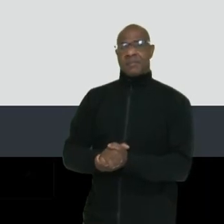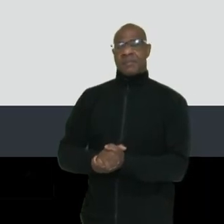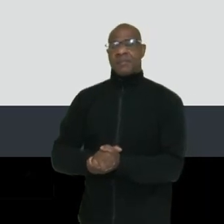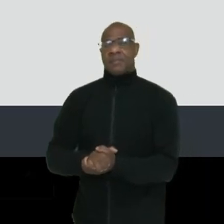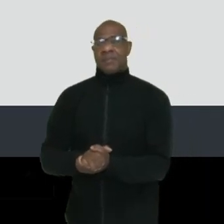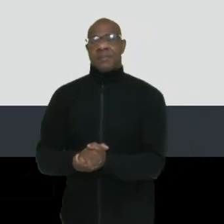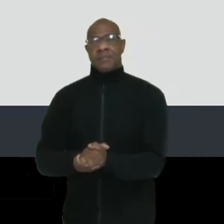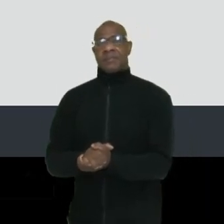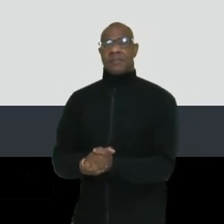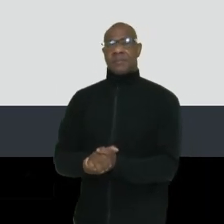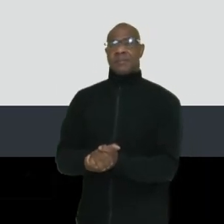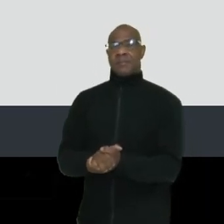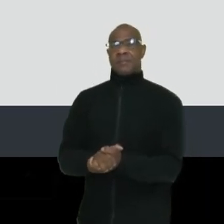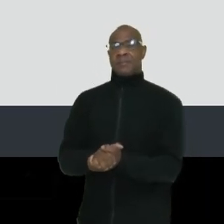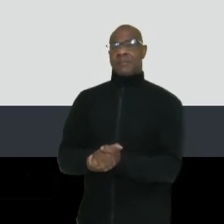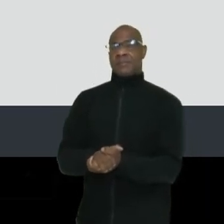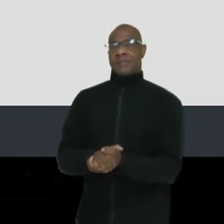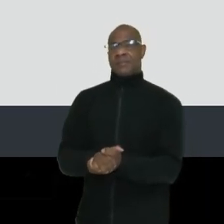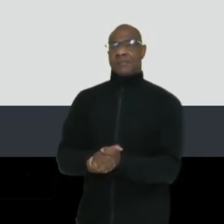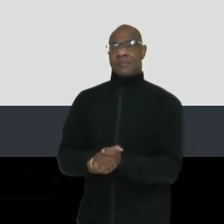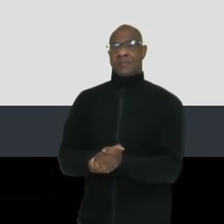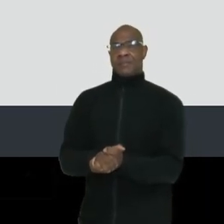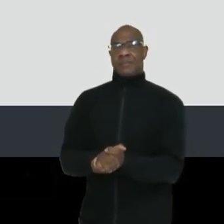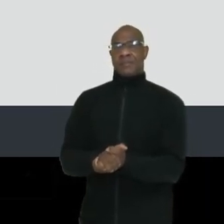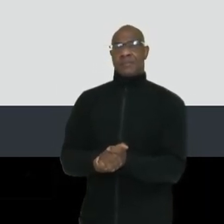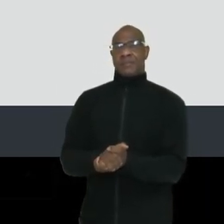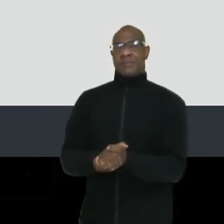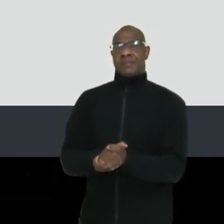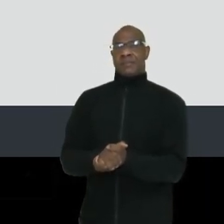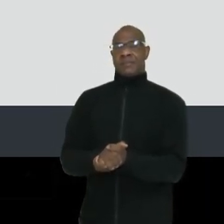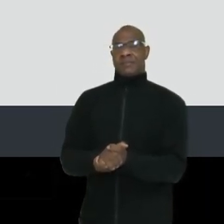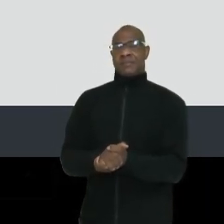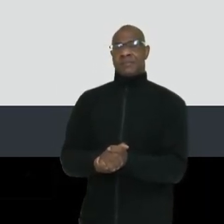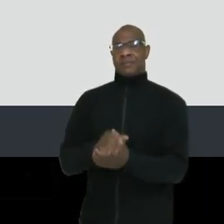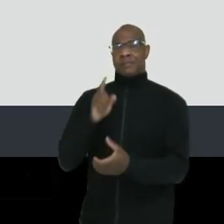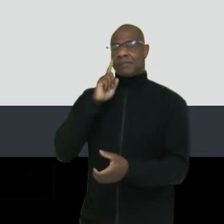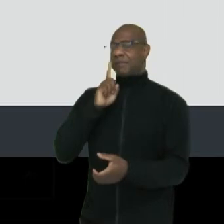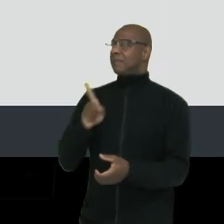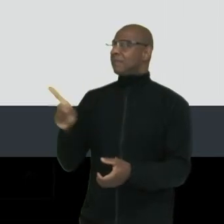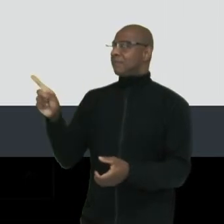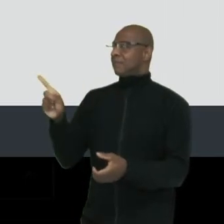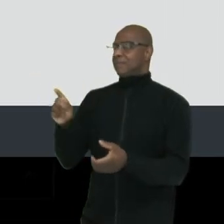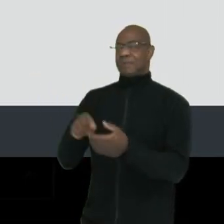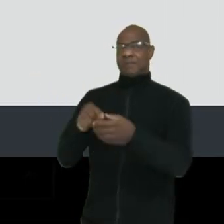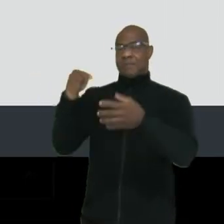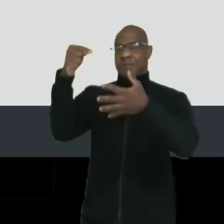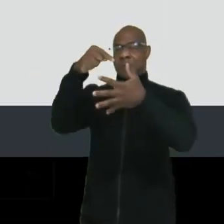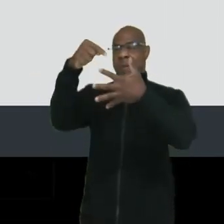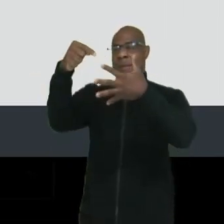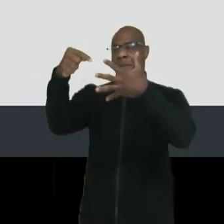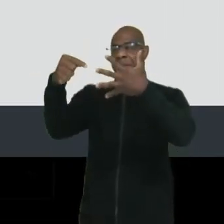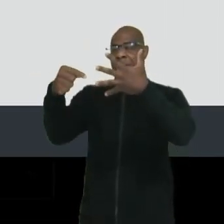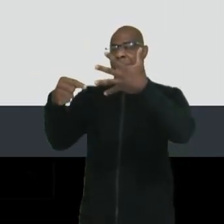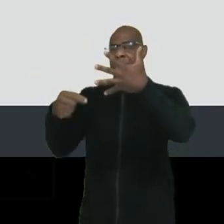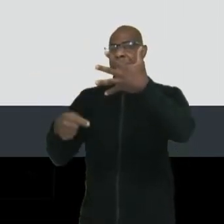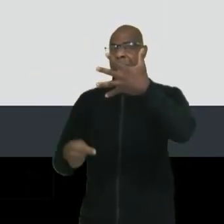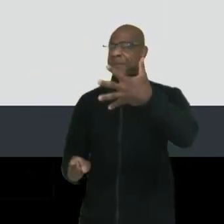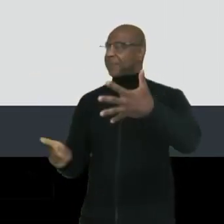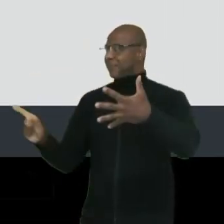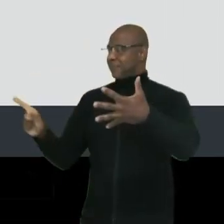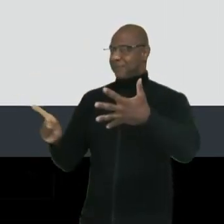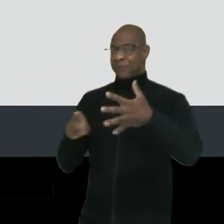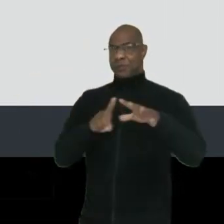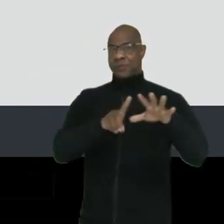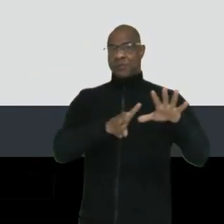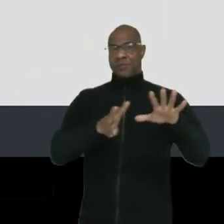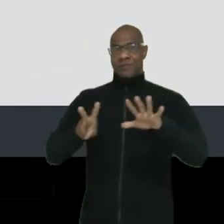Depois o segundo dia, o Tuesday, Wednesday, Thursday, depois o Friday, e aí vem o weekend,